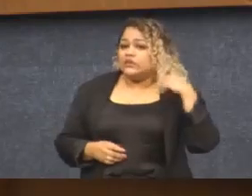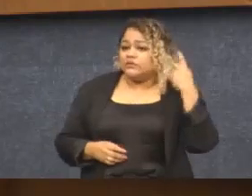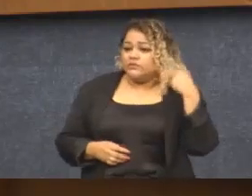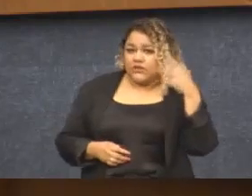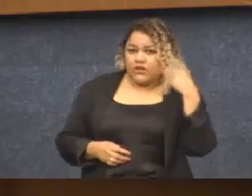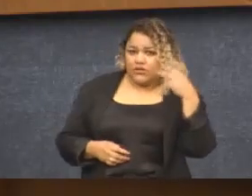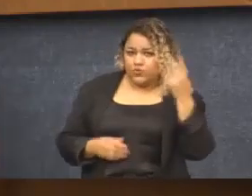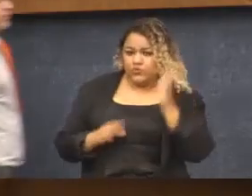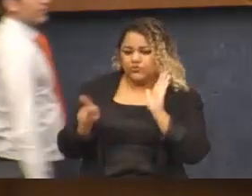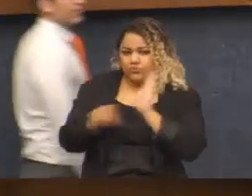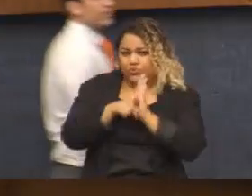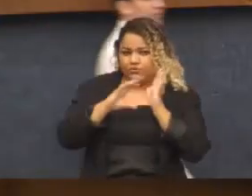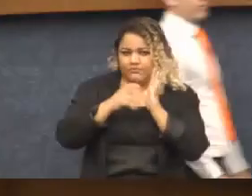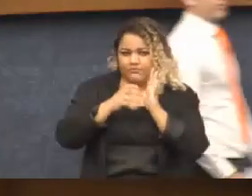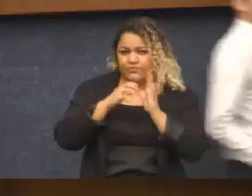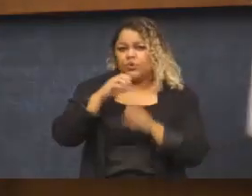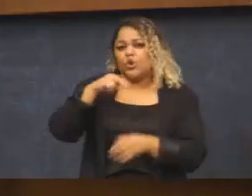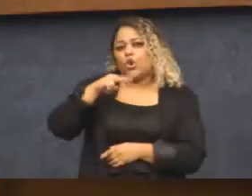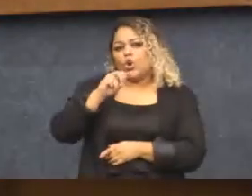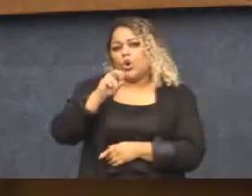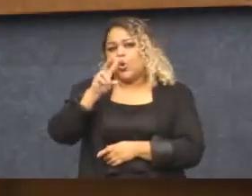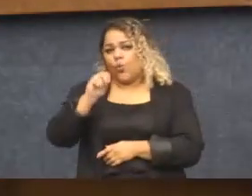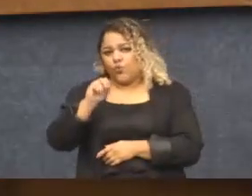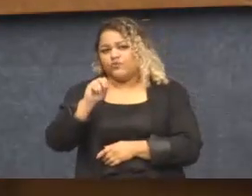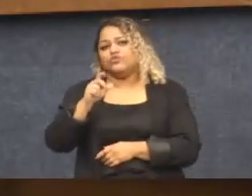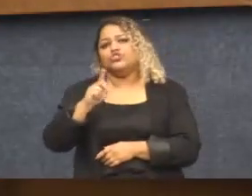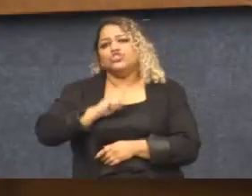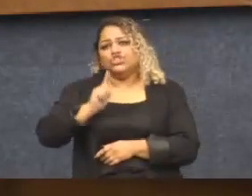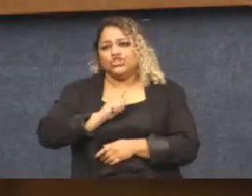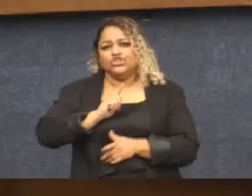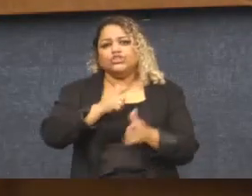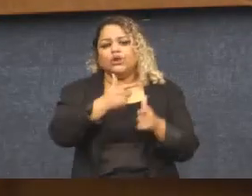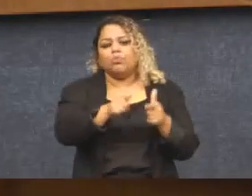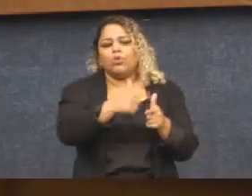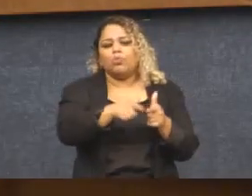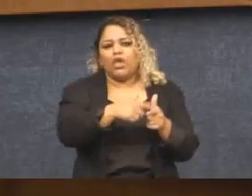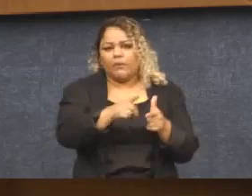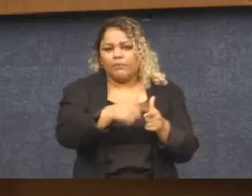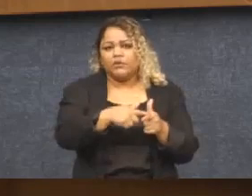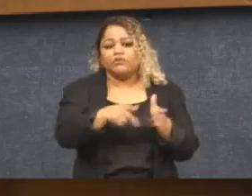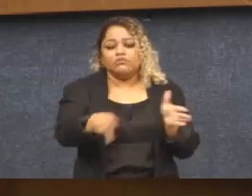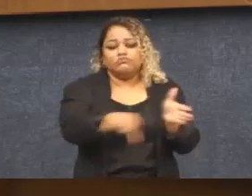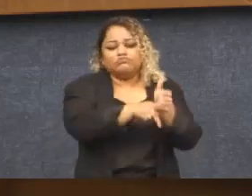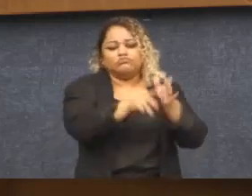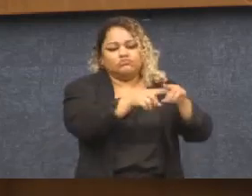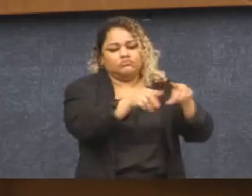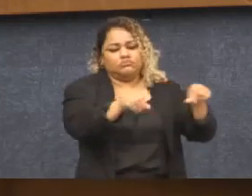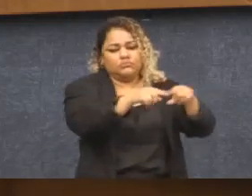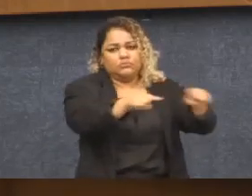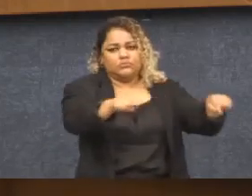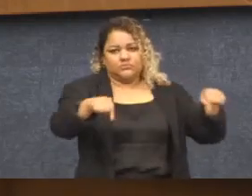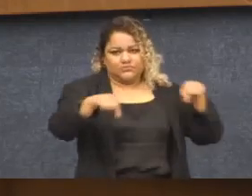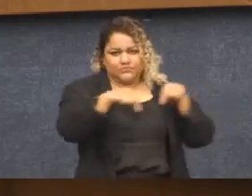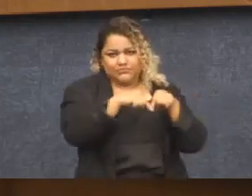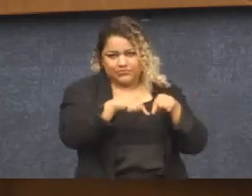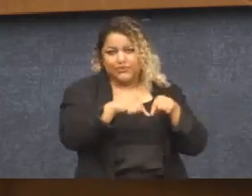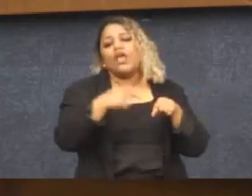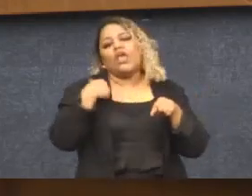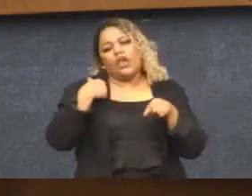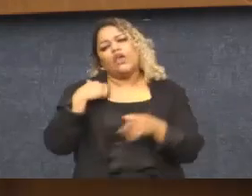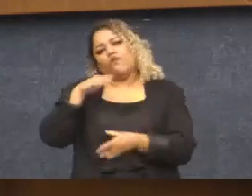Os três vereadores do Partido Novo tinham um problema com a propriedade da área. E votaram contra.